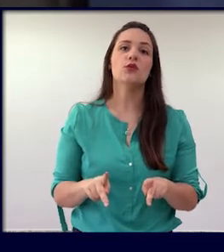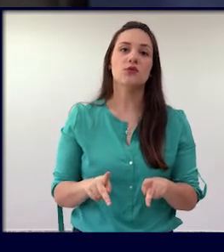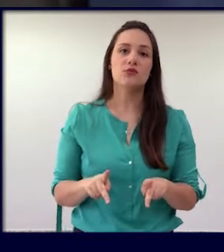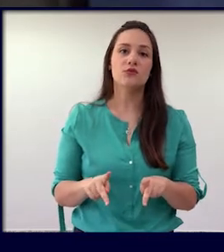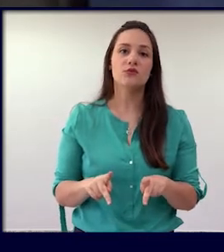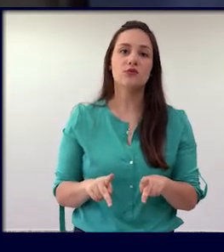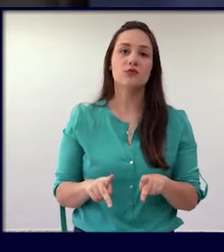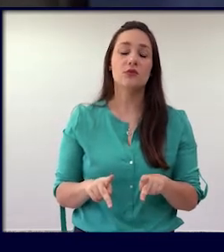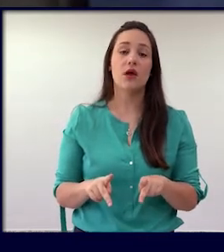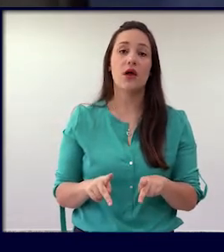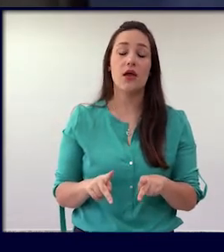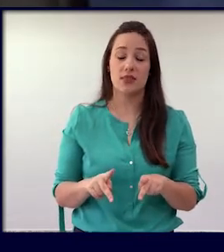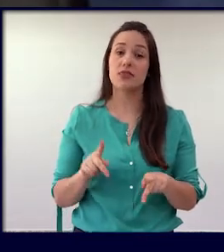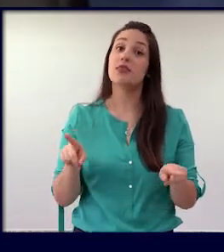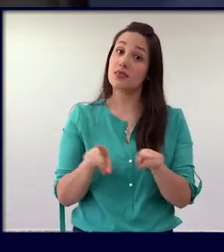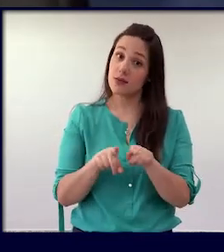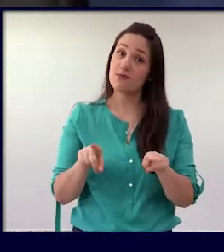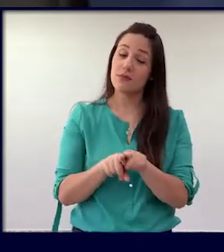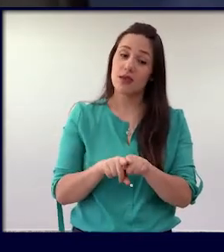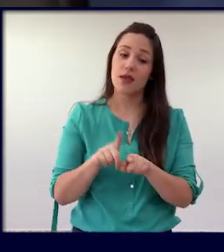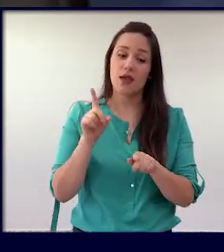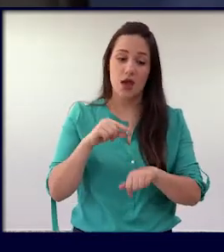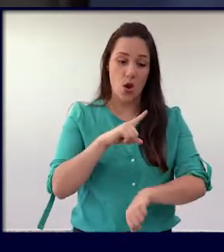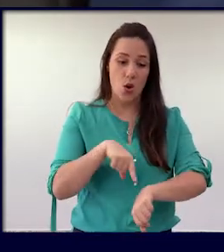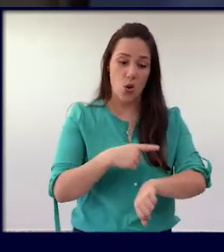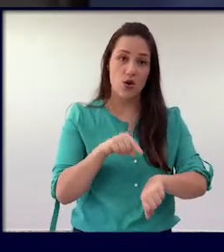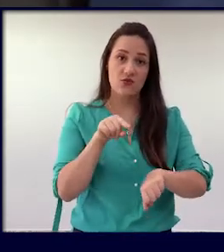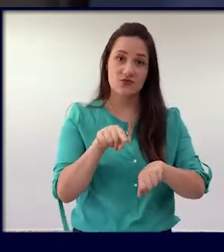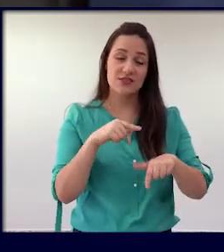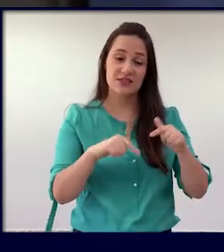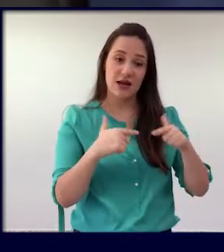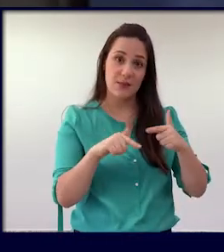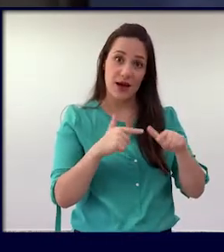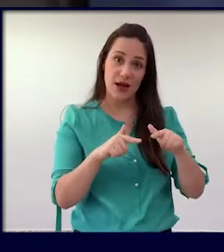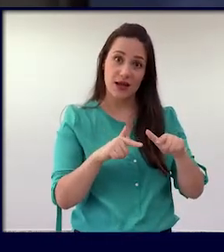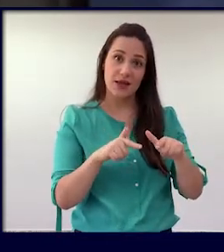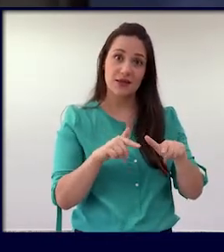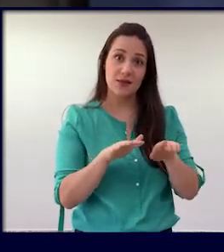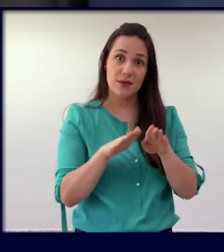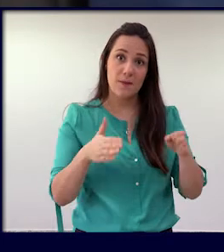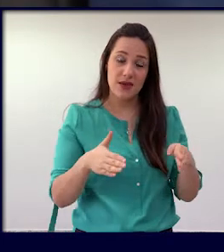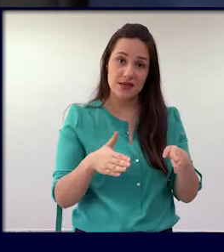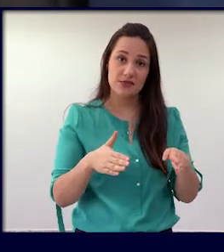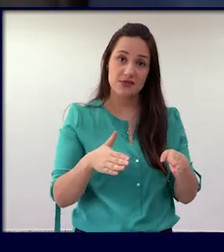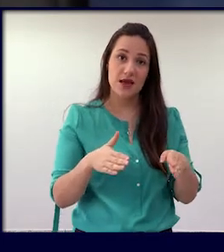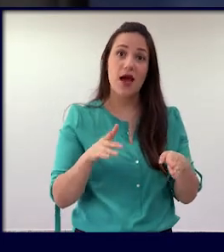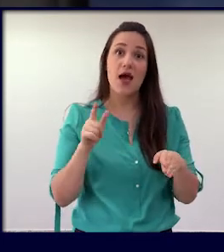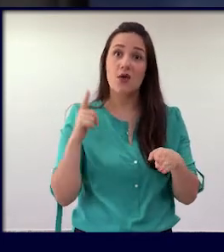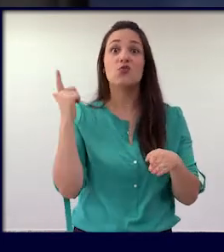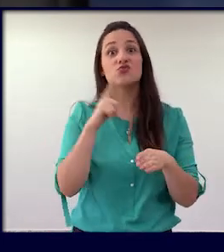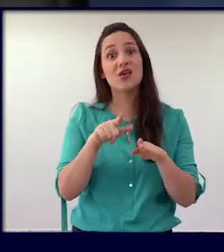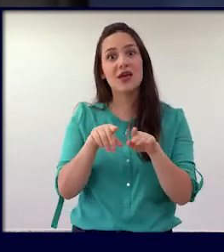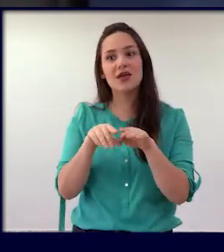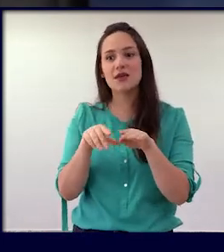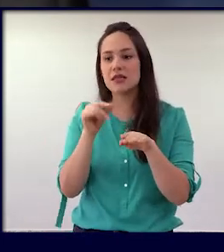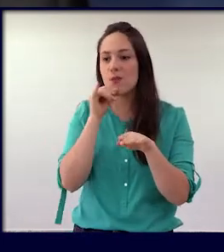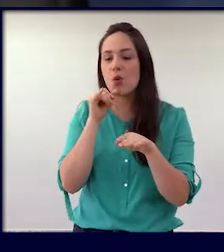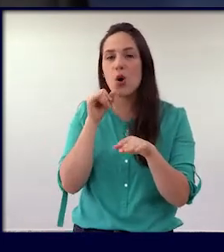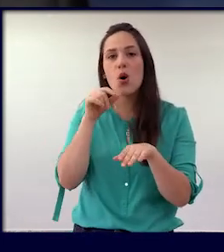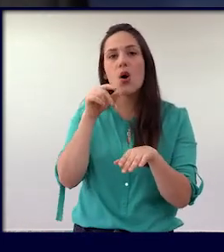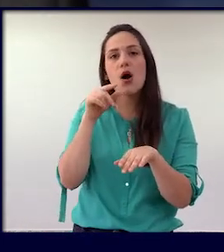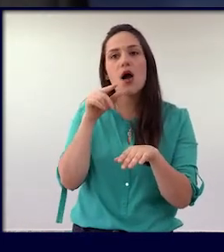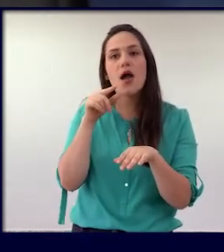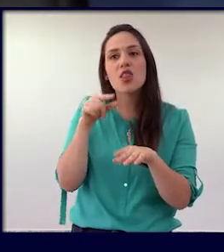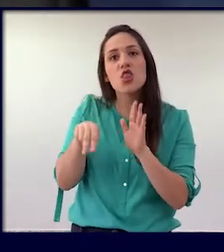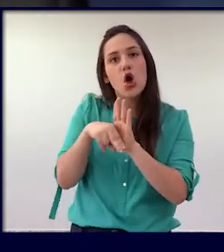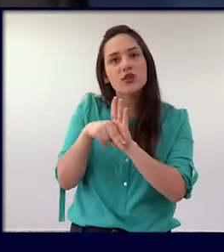seus editais que as horas certificadas para o mesário, elas servem como critério de desempate.